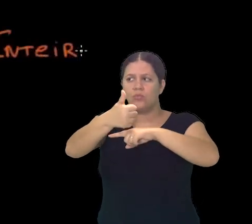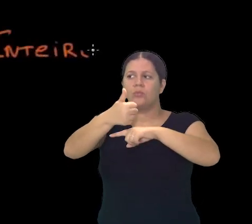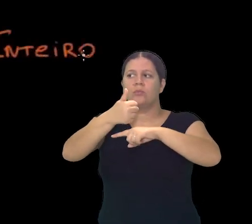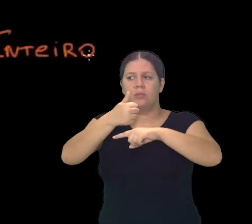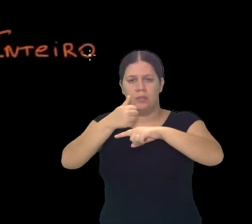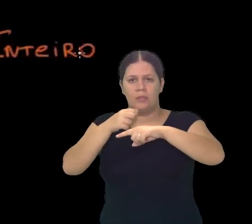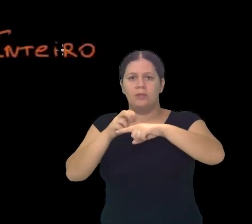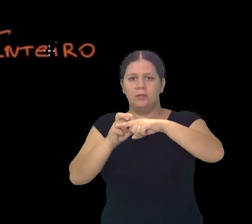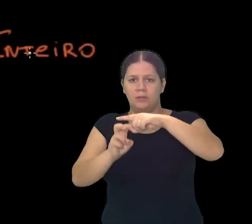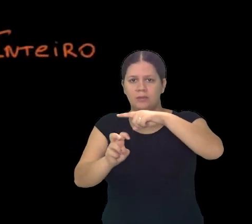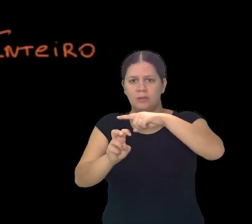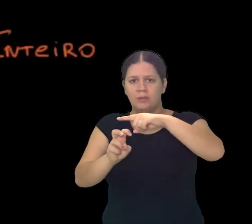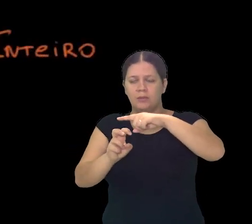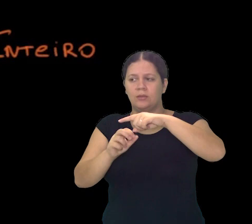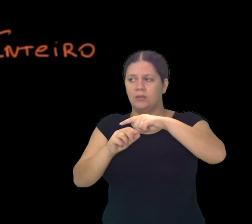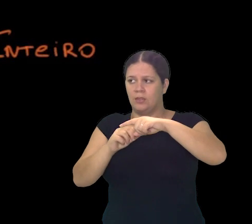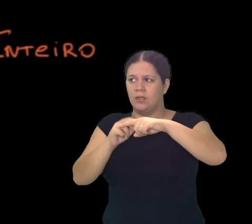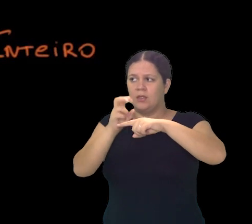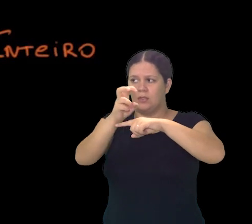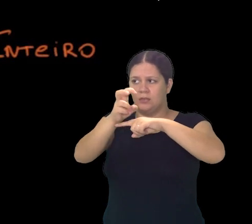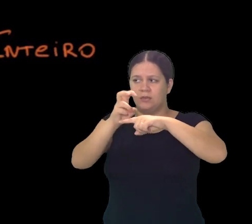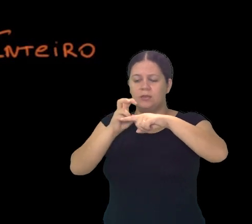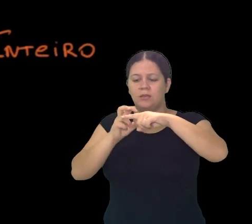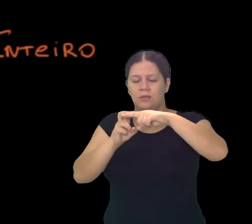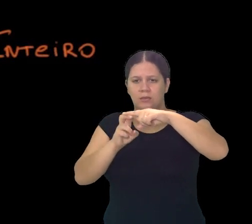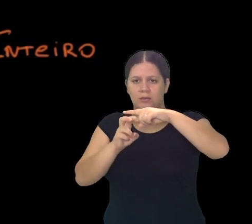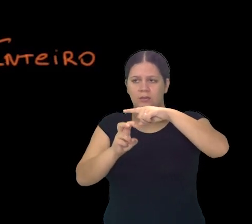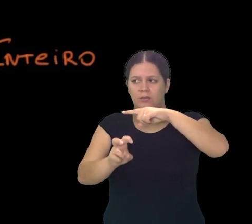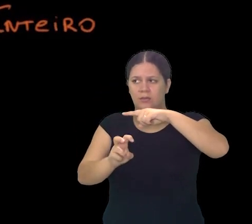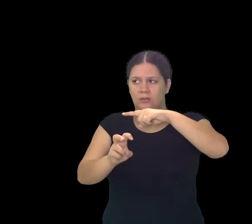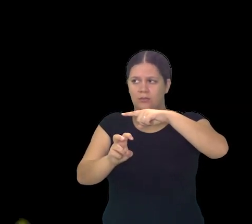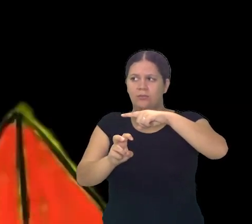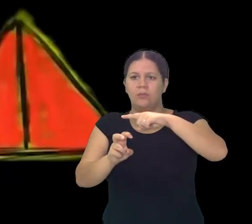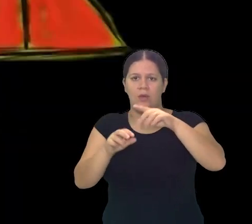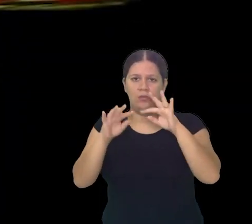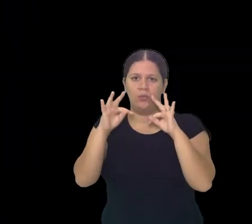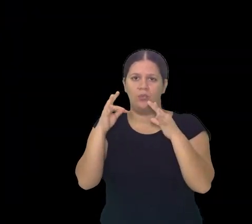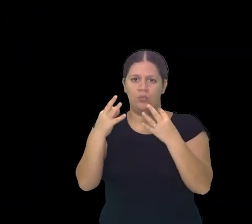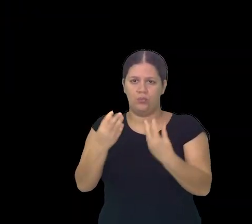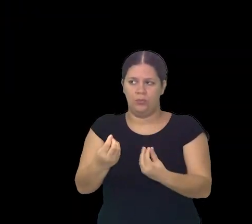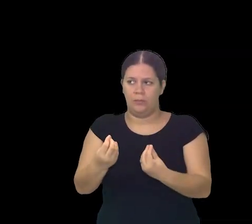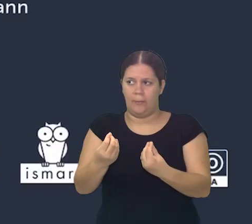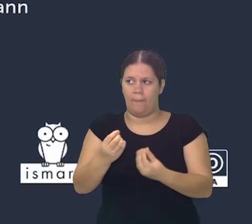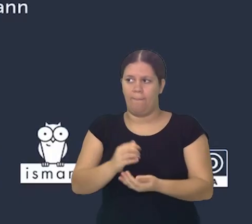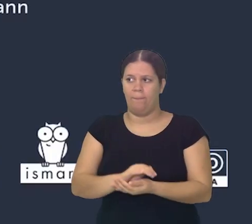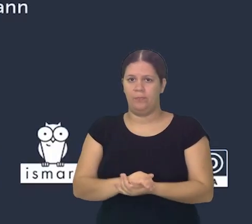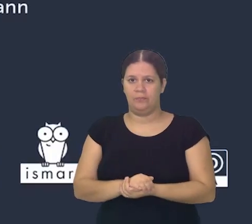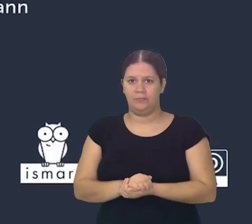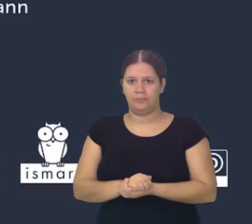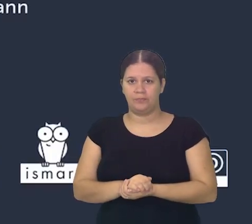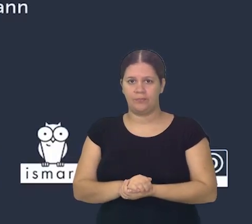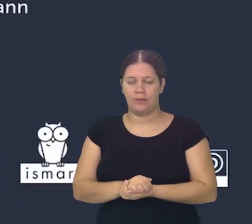todo sombreado. E está absolutamente certo, 5 sobre 5 é igual ao todo.